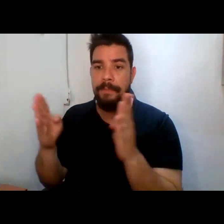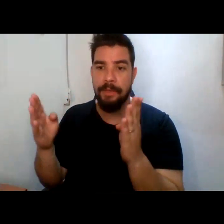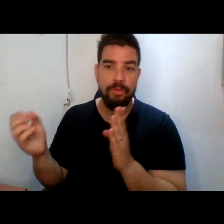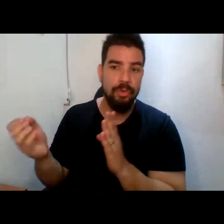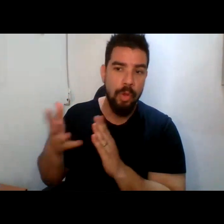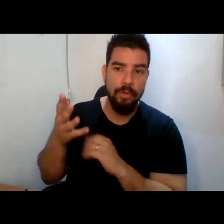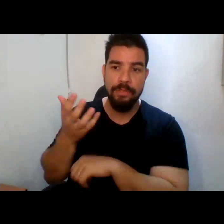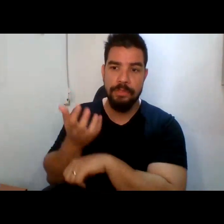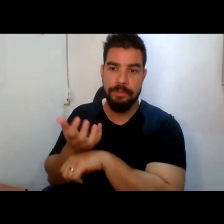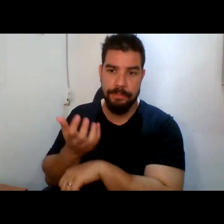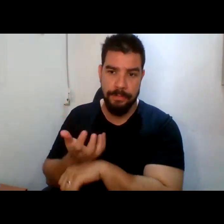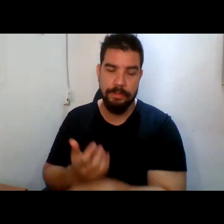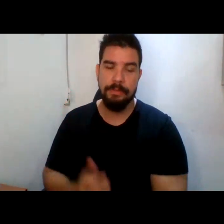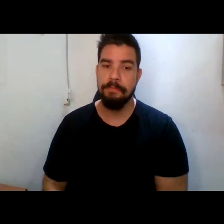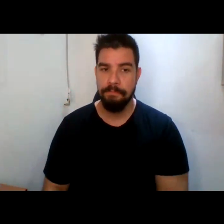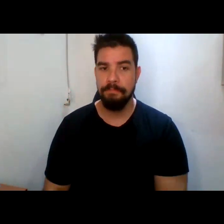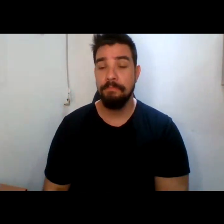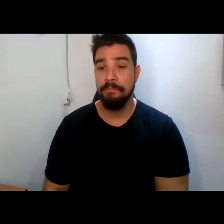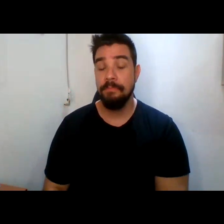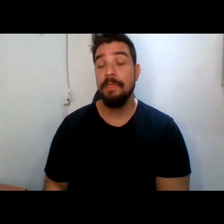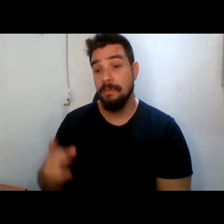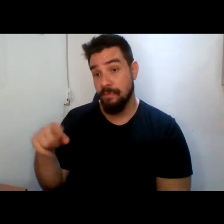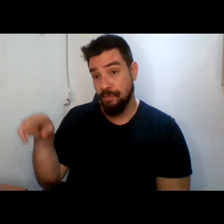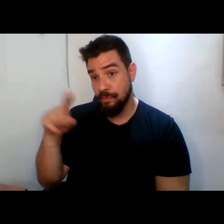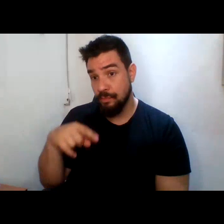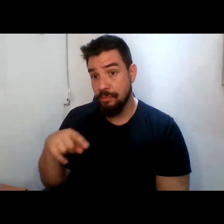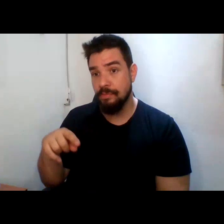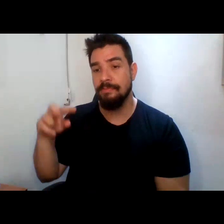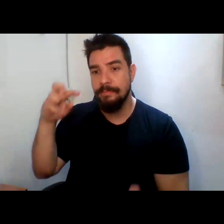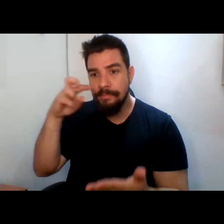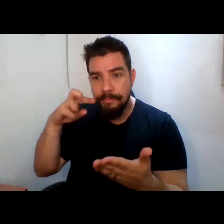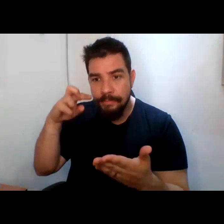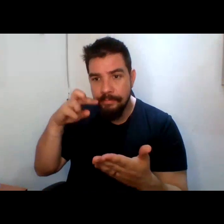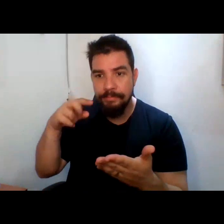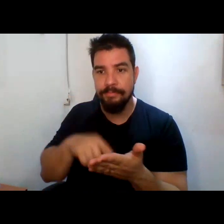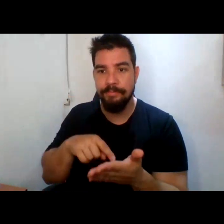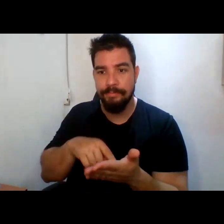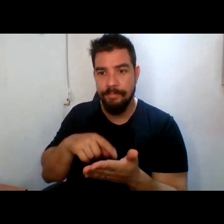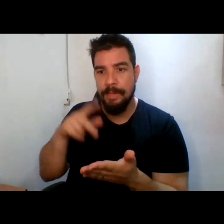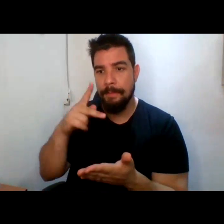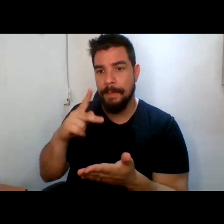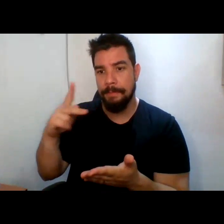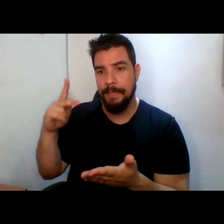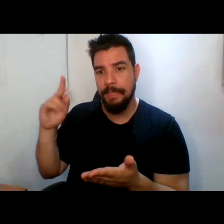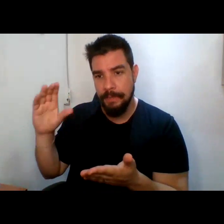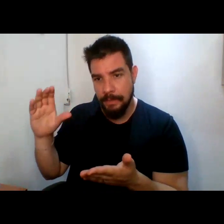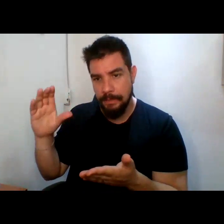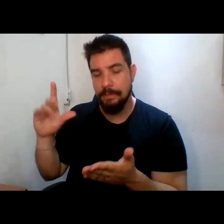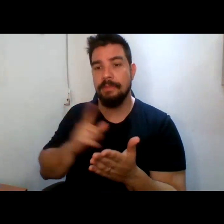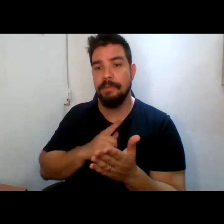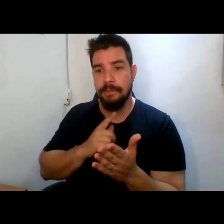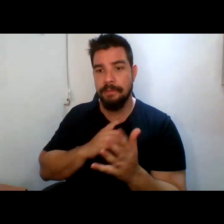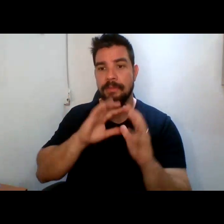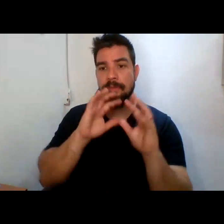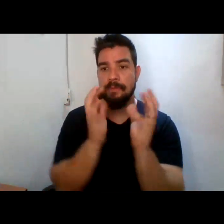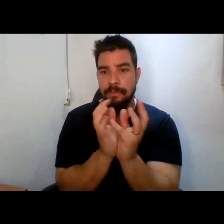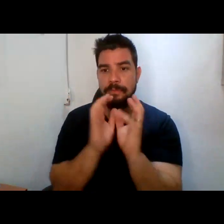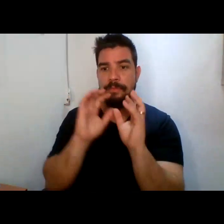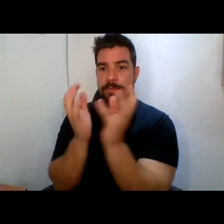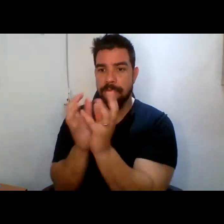as disciplinas abrem. E se vocês olharem no PPC de vocês, vocês vão ver os blocos das